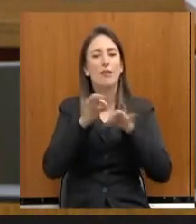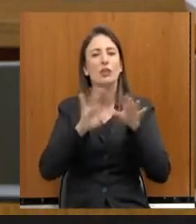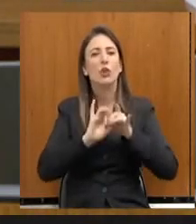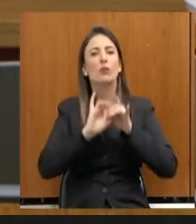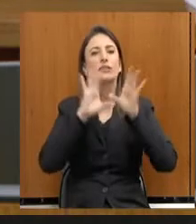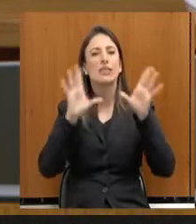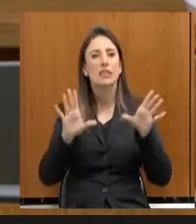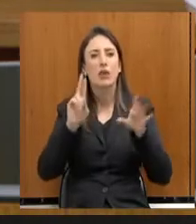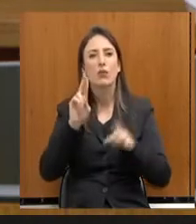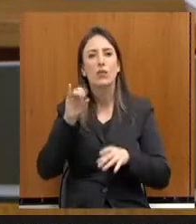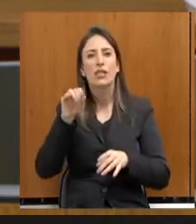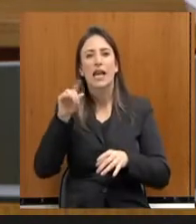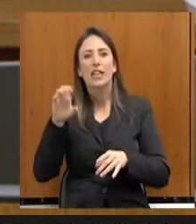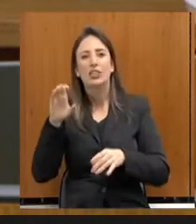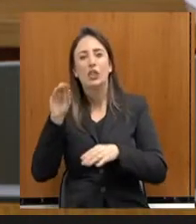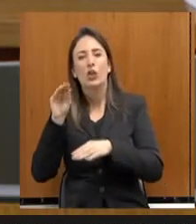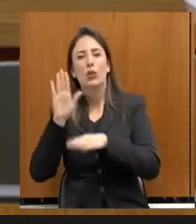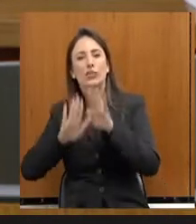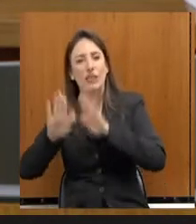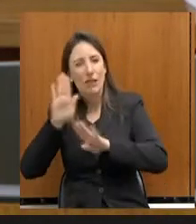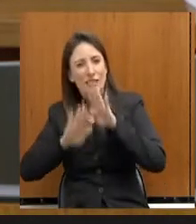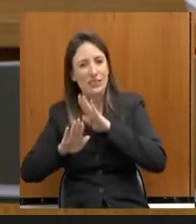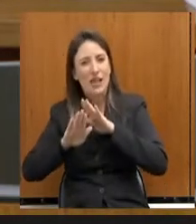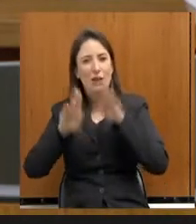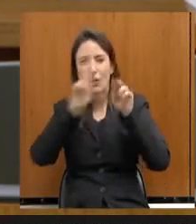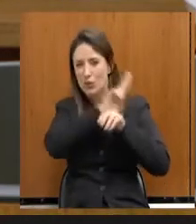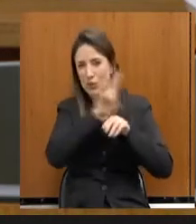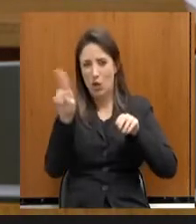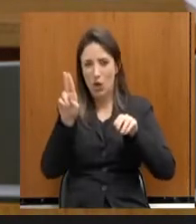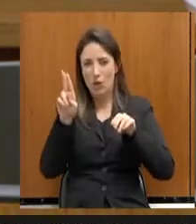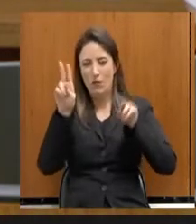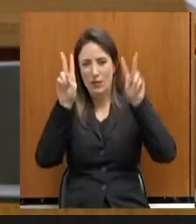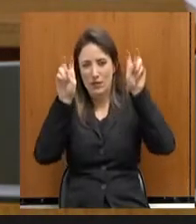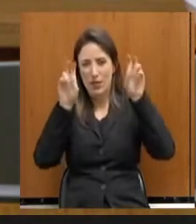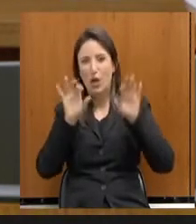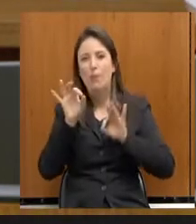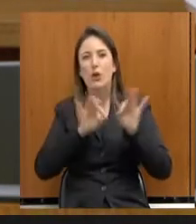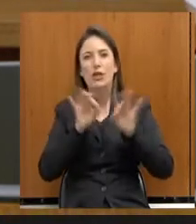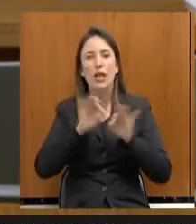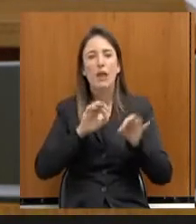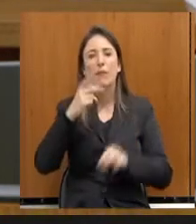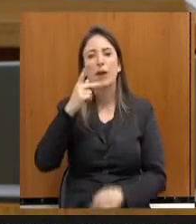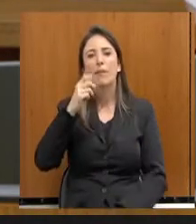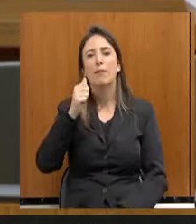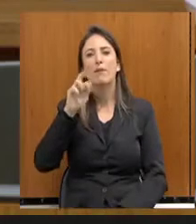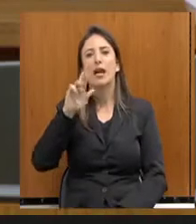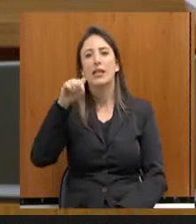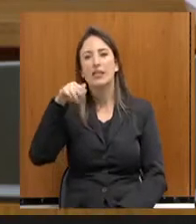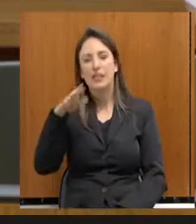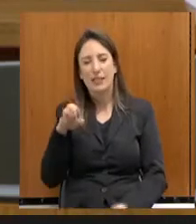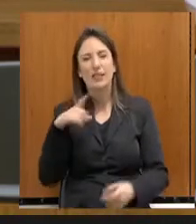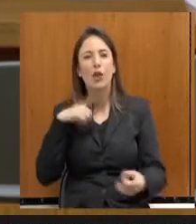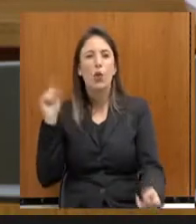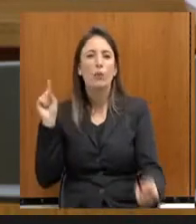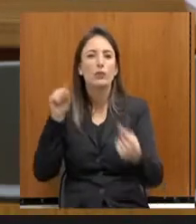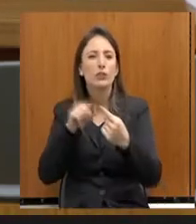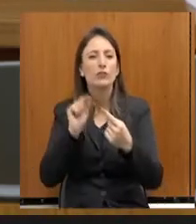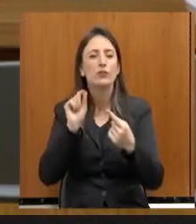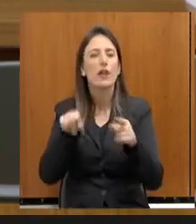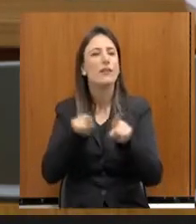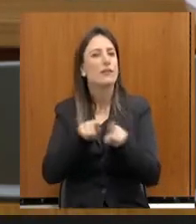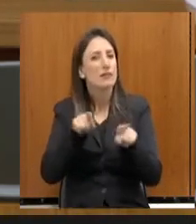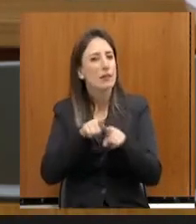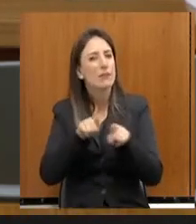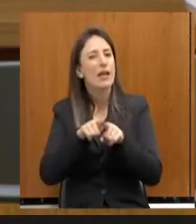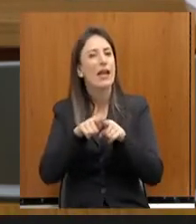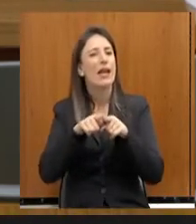conservação que é o programa parque com o objetivo de trabalhar também um protesto de visitação das